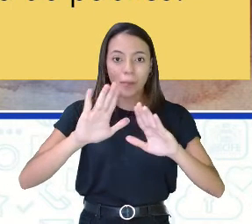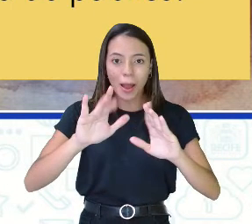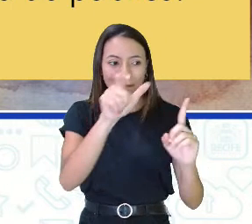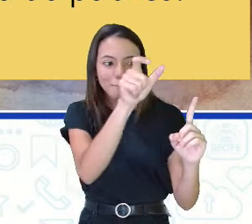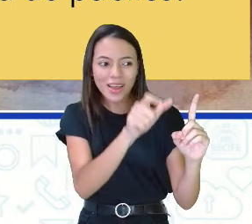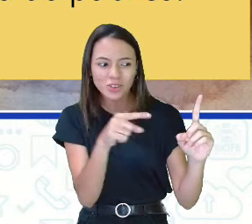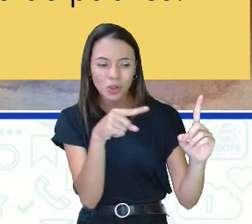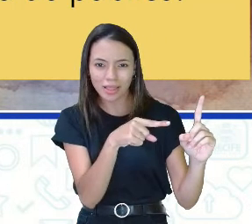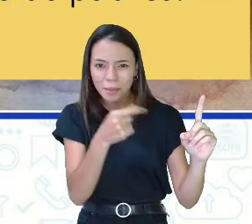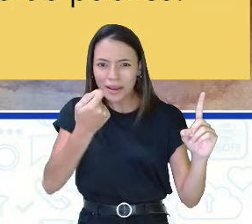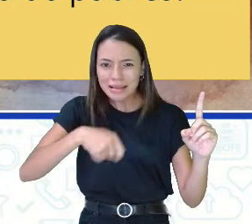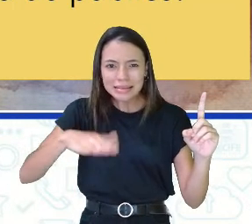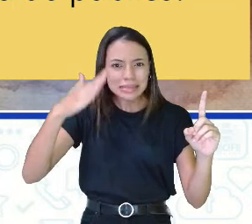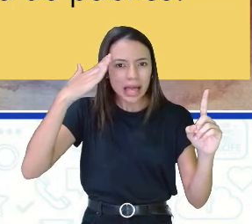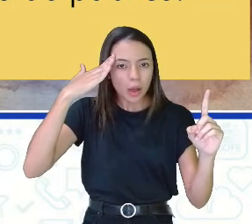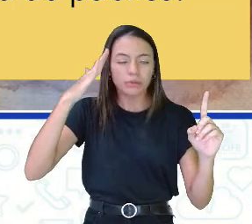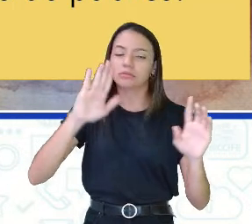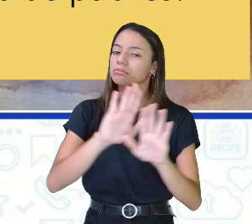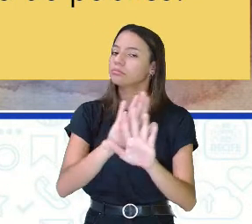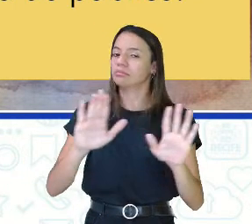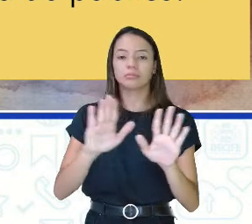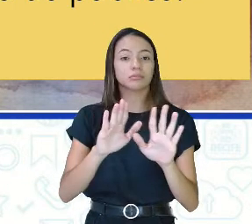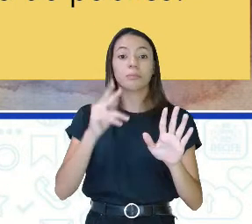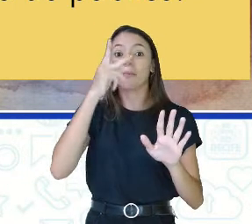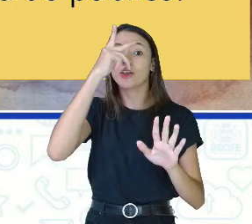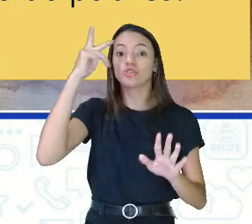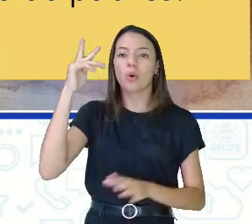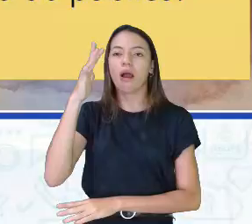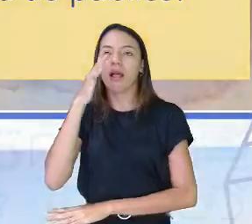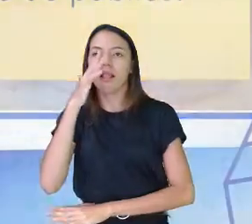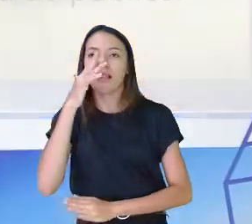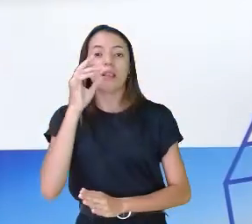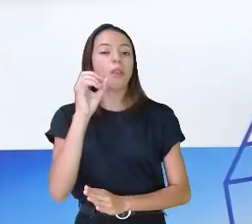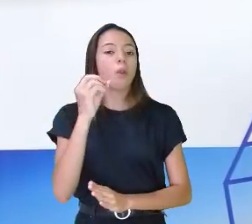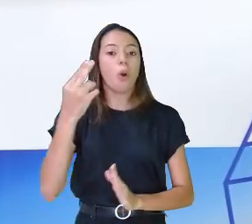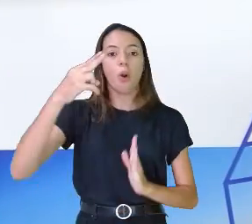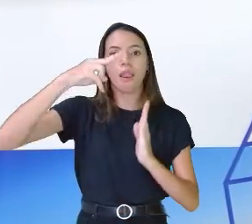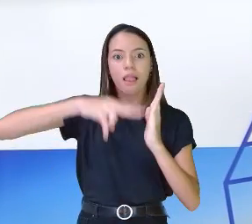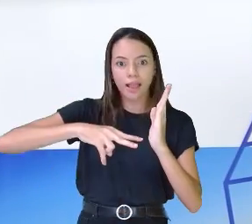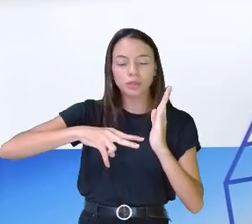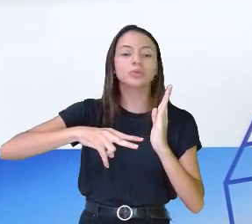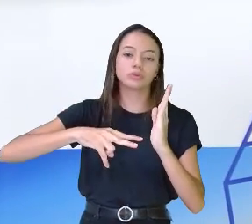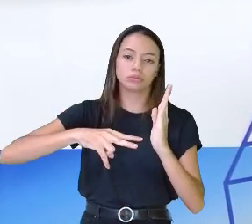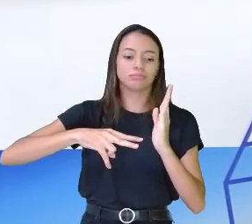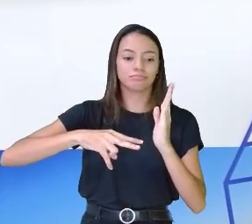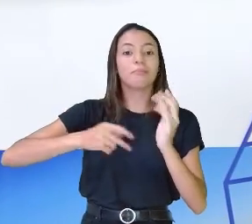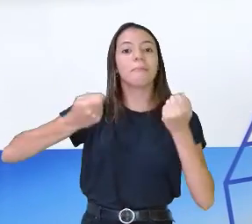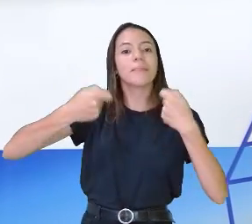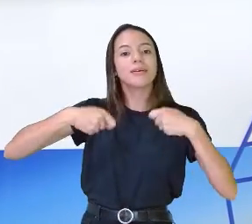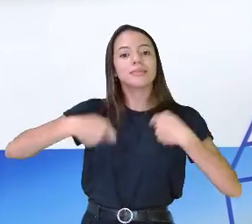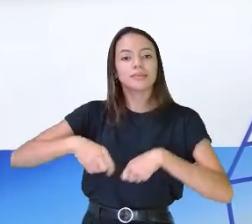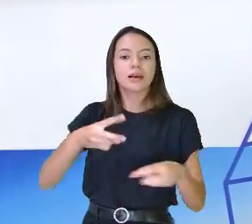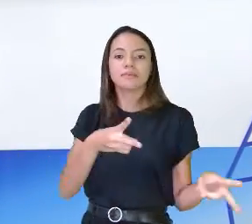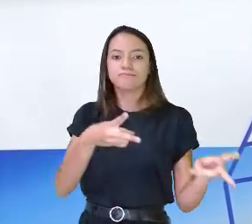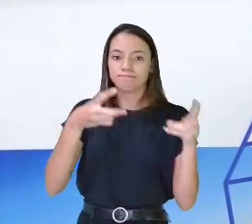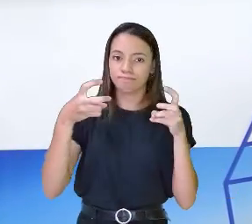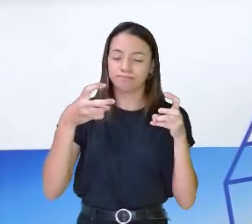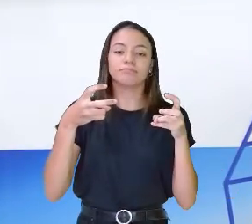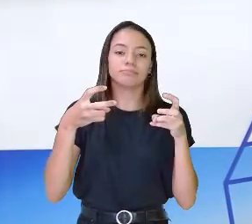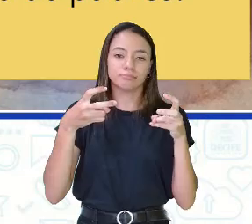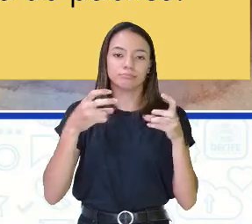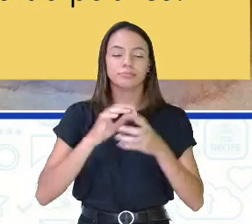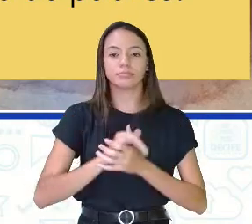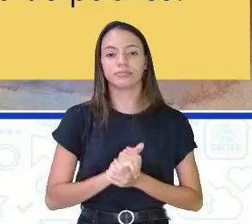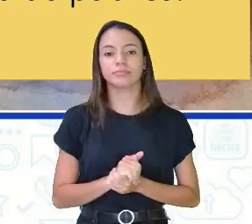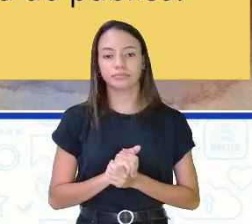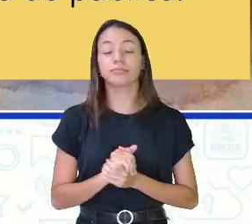saibam. Ele, na verdade, quer que o público compreenda que a situação é irônica. Tá? Assim, ela